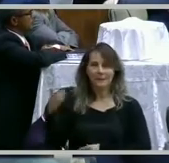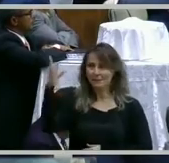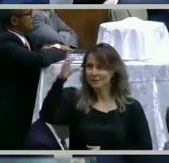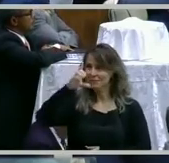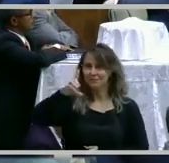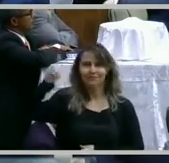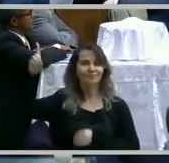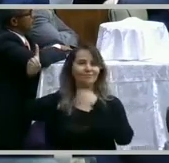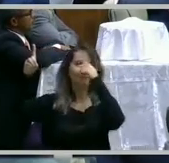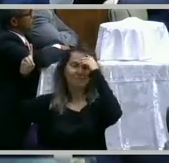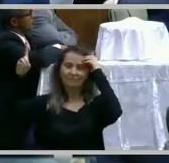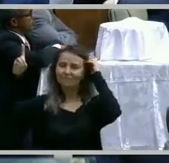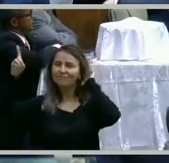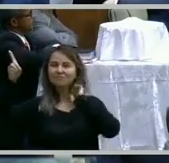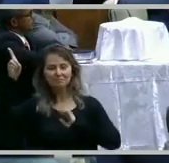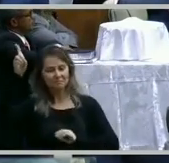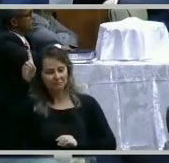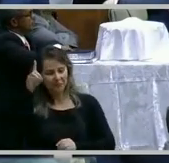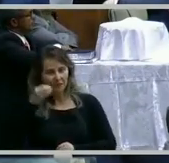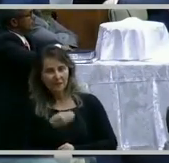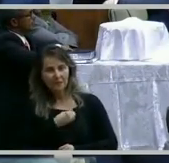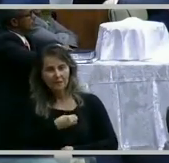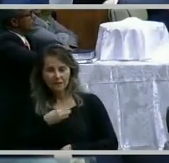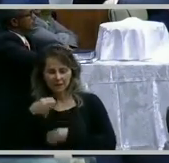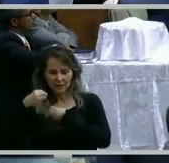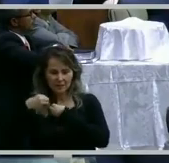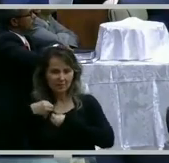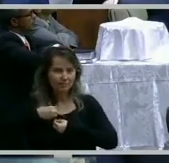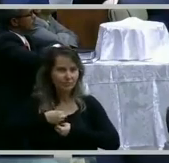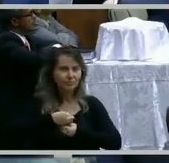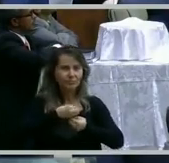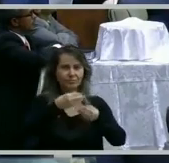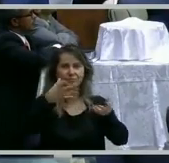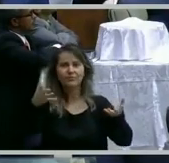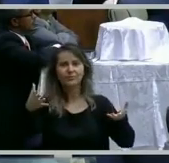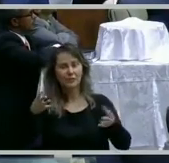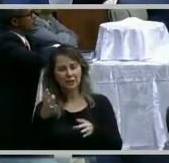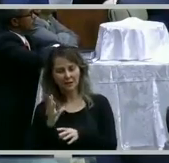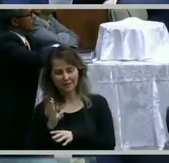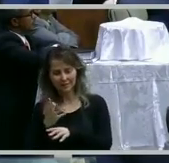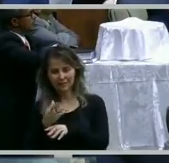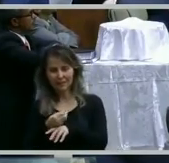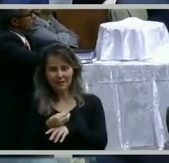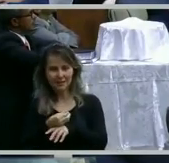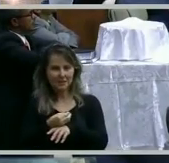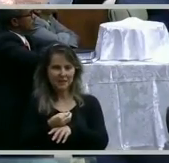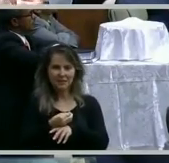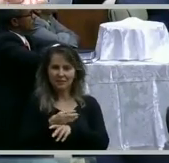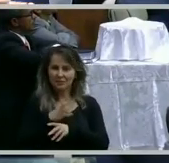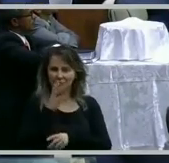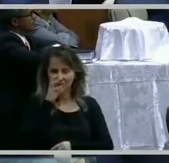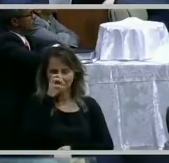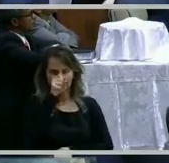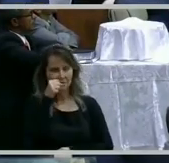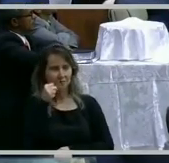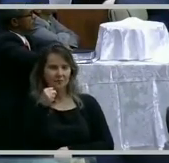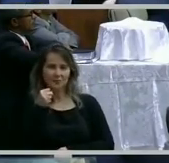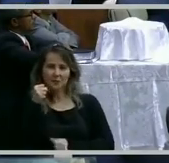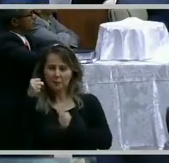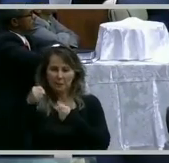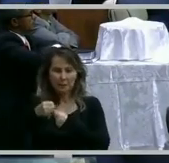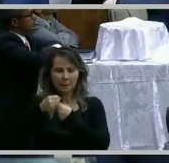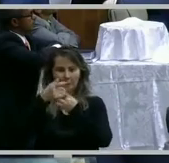igreja é quem vivifica, é quem vivifica. Aleluia, quem exalta, é quem dá o brilho, é quem